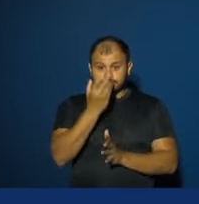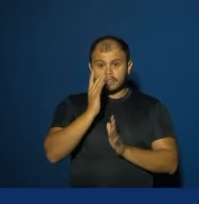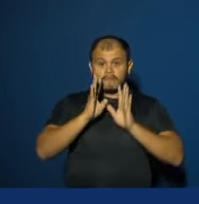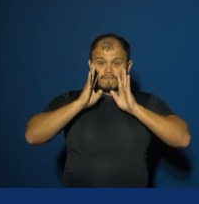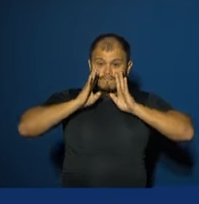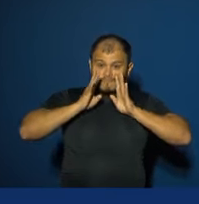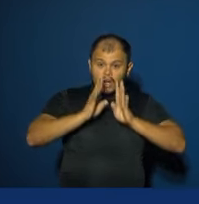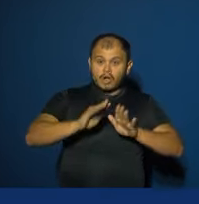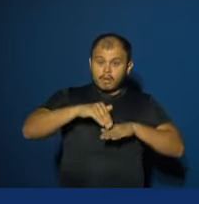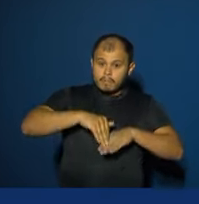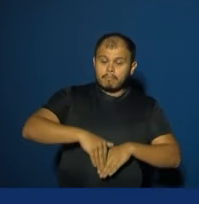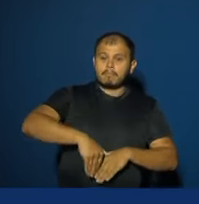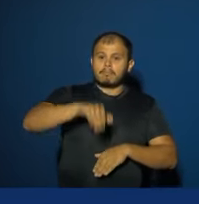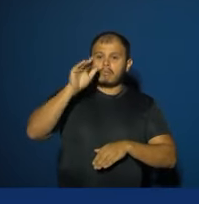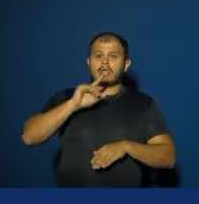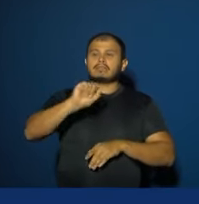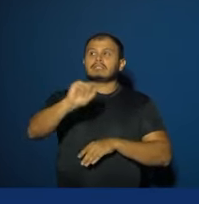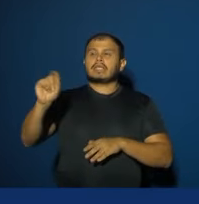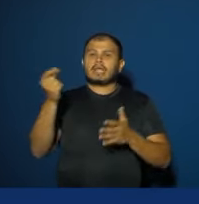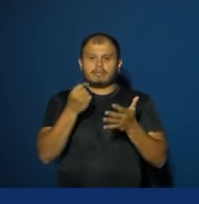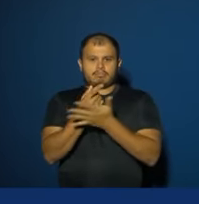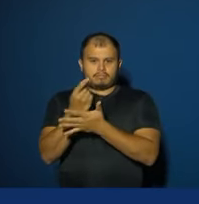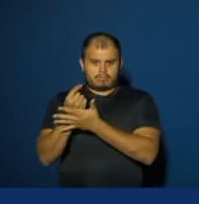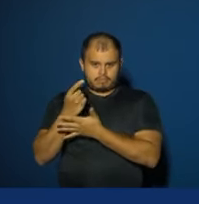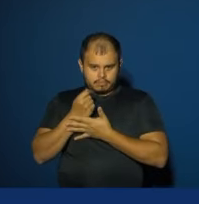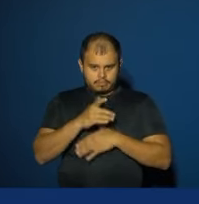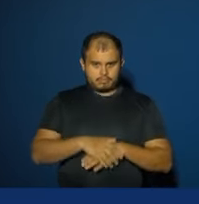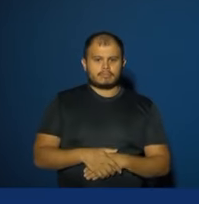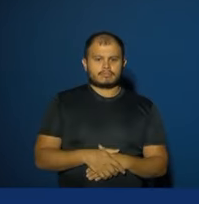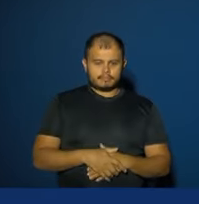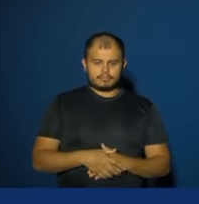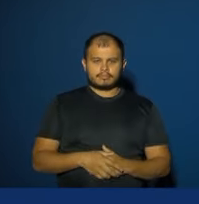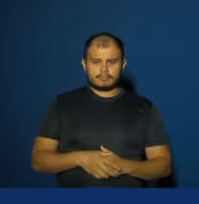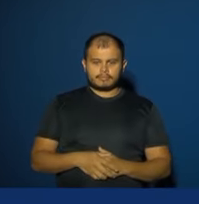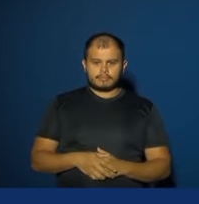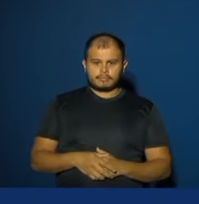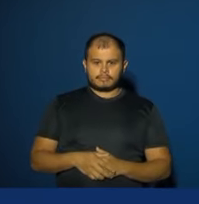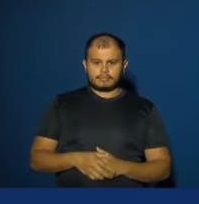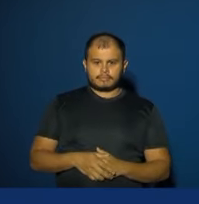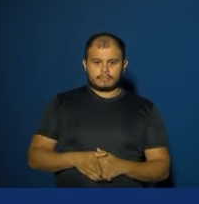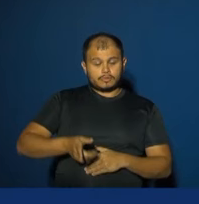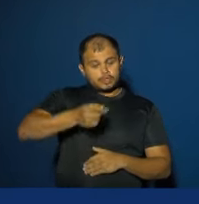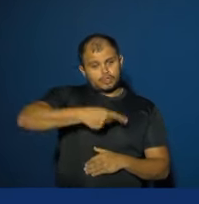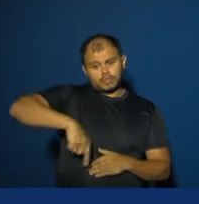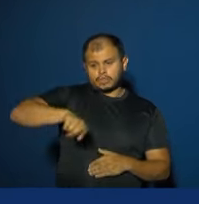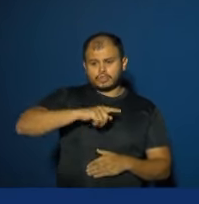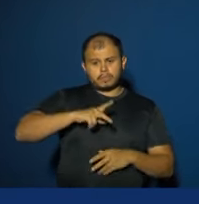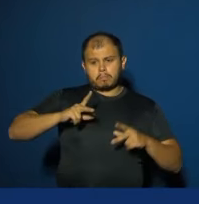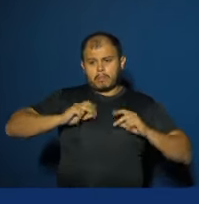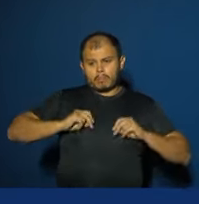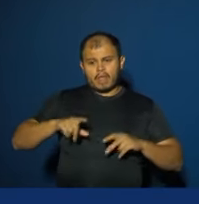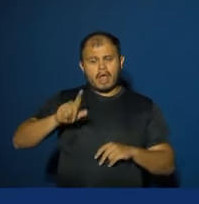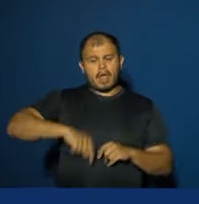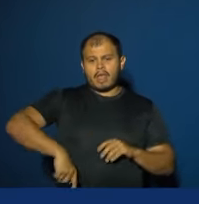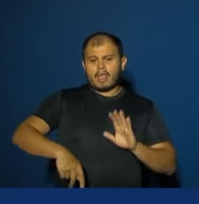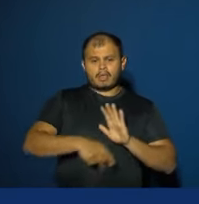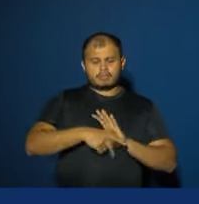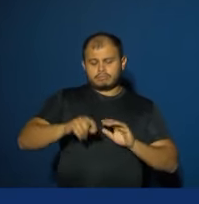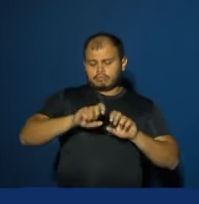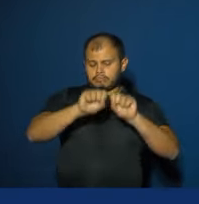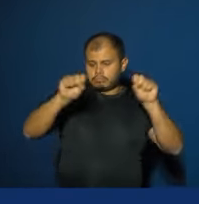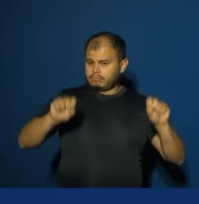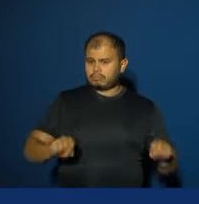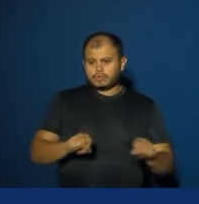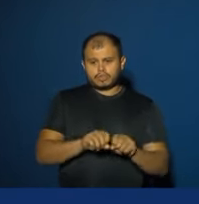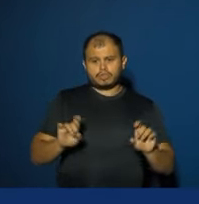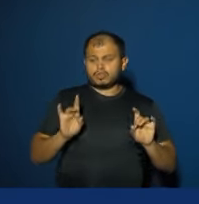consumidor né e menos eh ligada à propriedade né a nossa propriedade é o nosso é a nossa plataforma